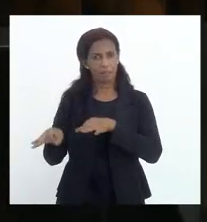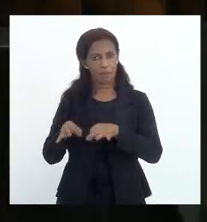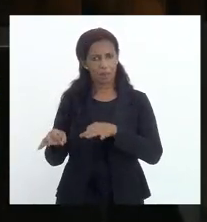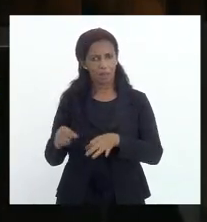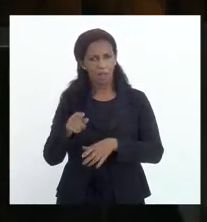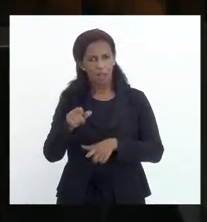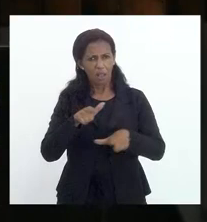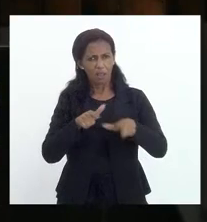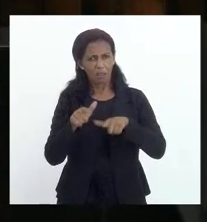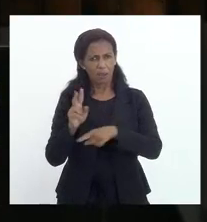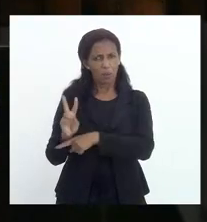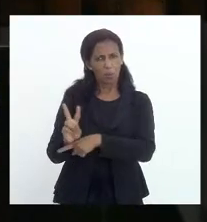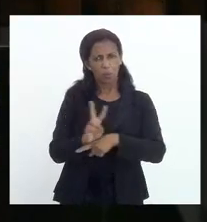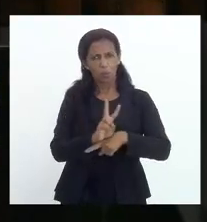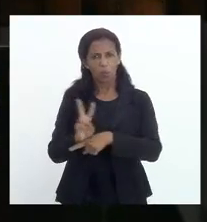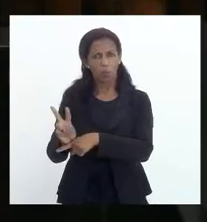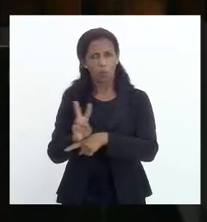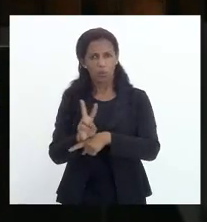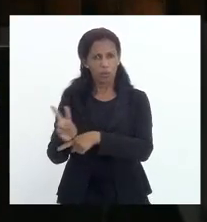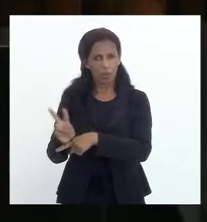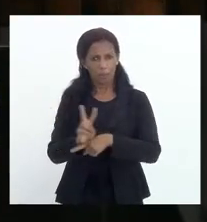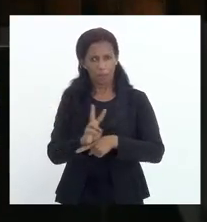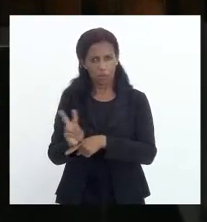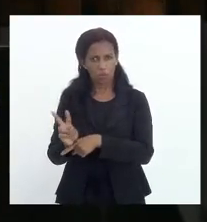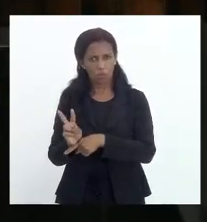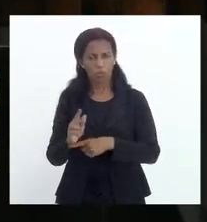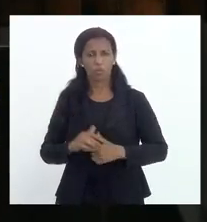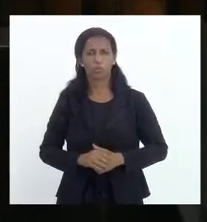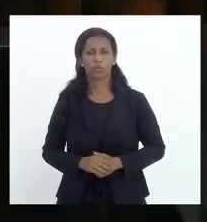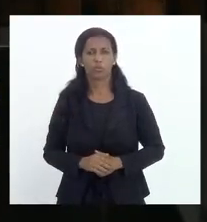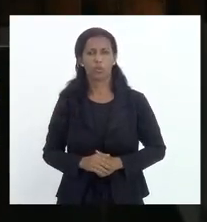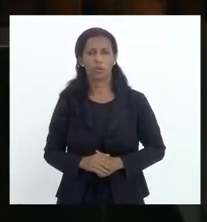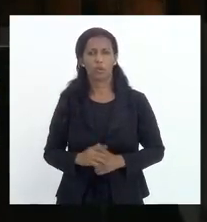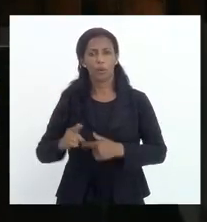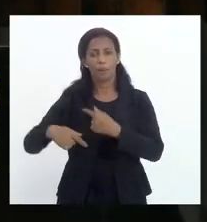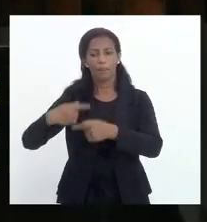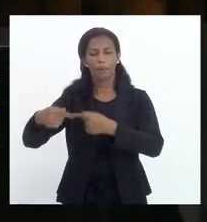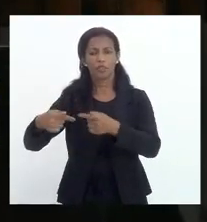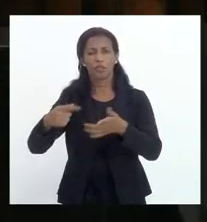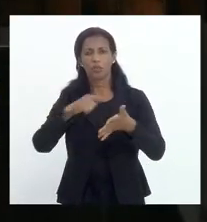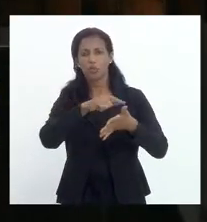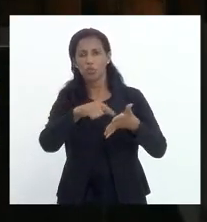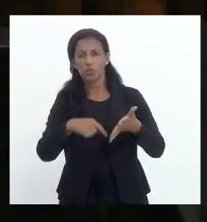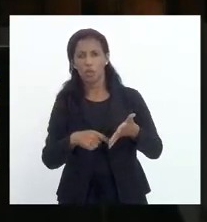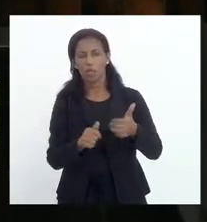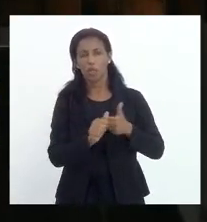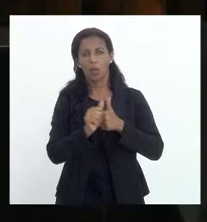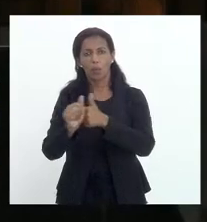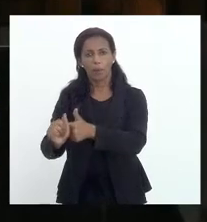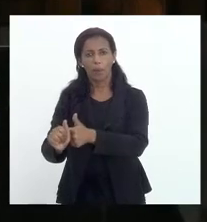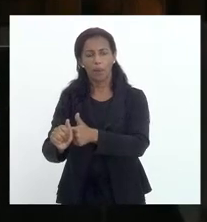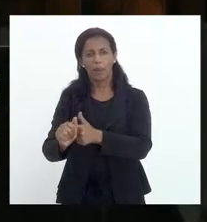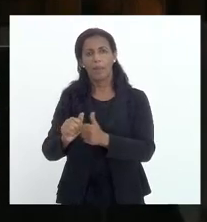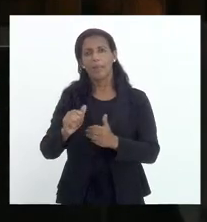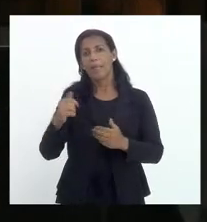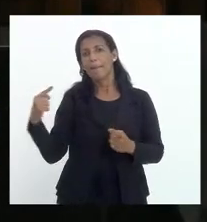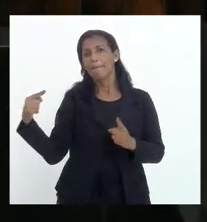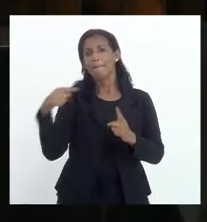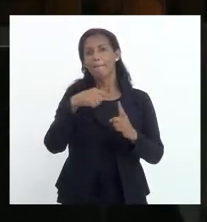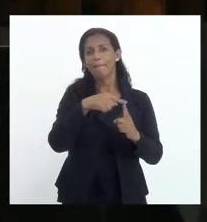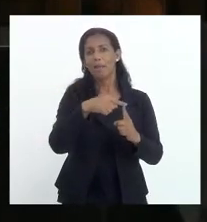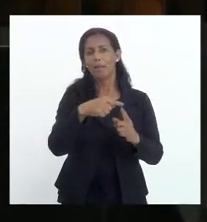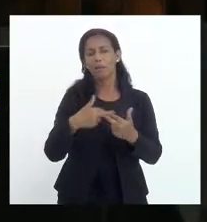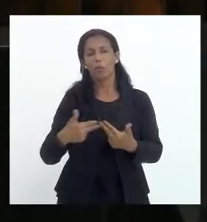algum tipo de monitoramento, de ferramenta de monitoramento, para geração de indicadores, acompanhamentos e metas, que